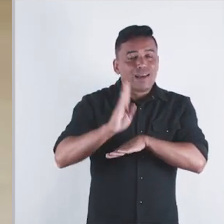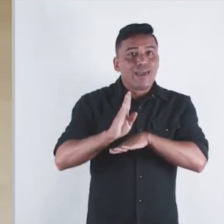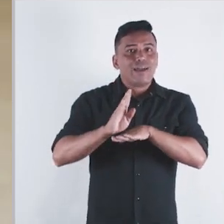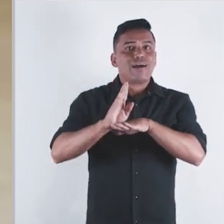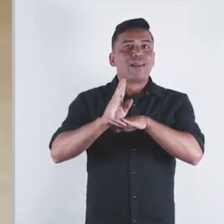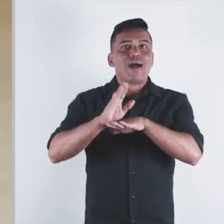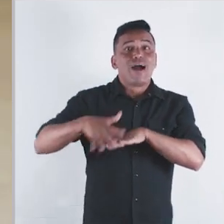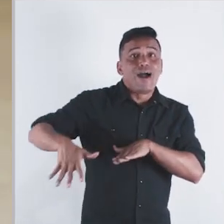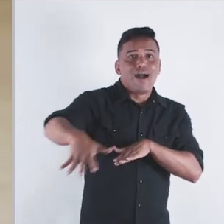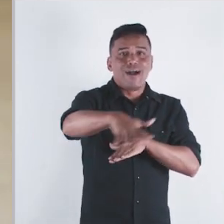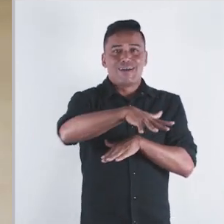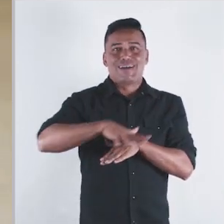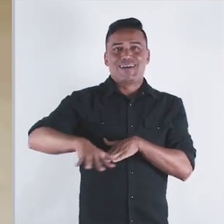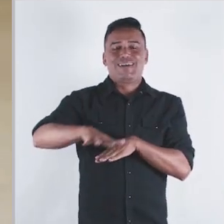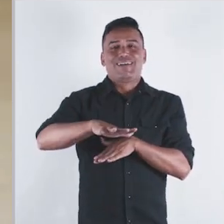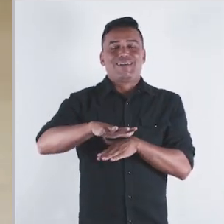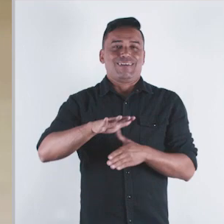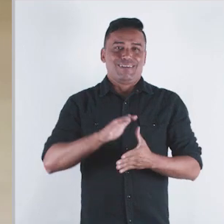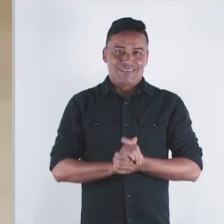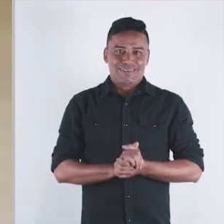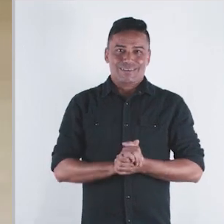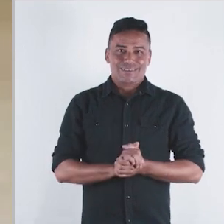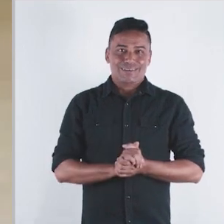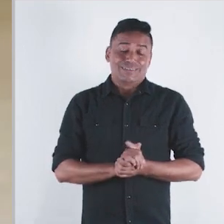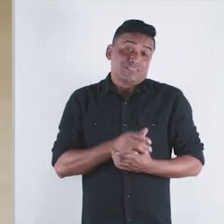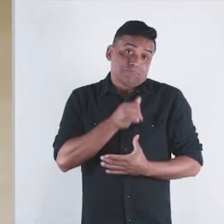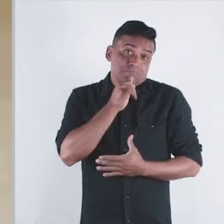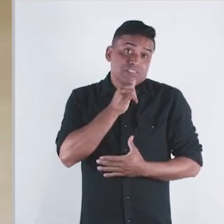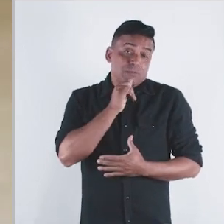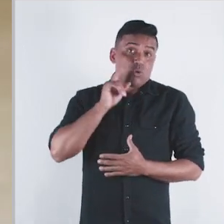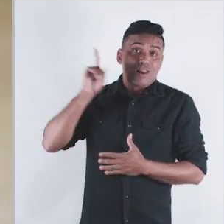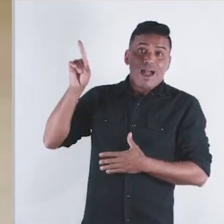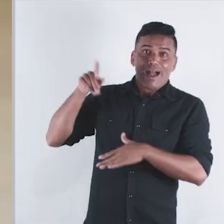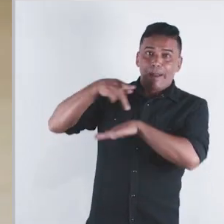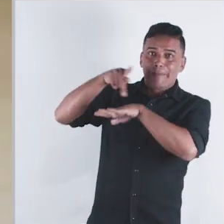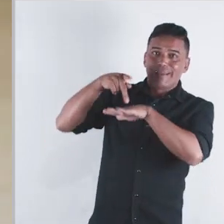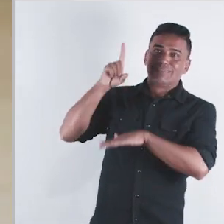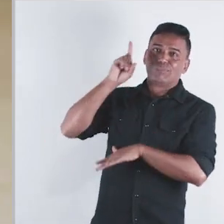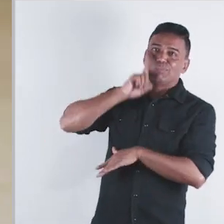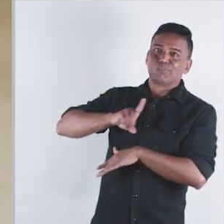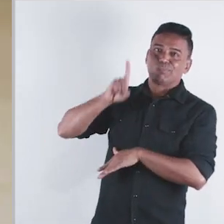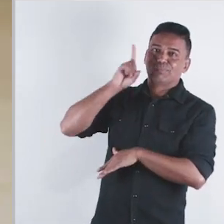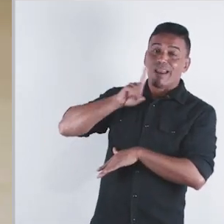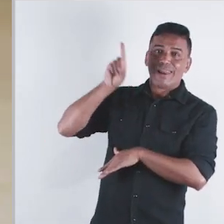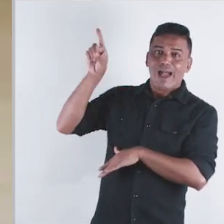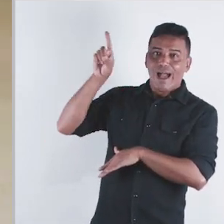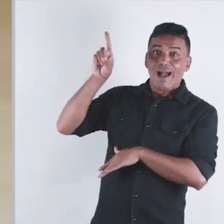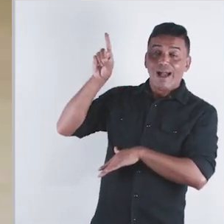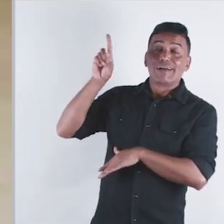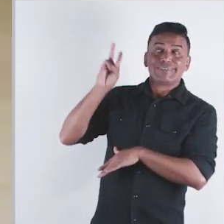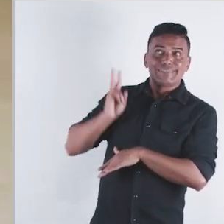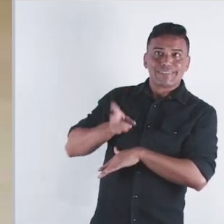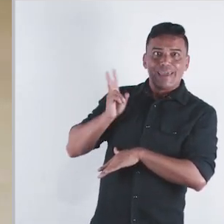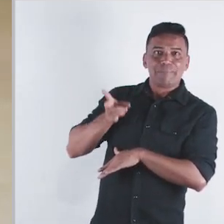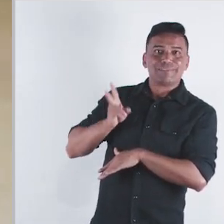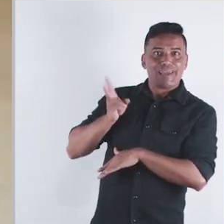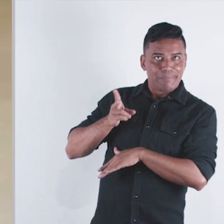Sim. Enquanto, por exemplo, Estados Unidos, que está sempre aqui, né, com a gente,